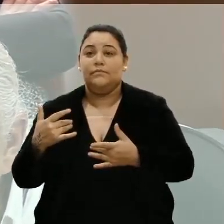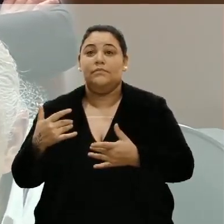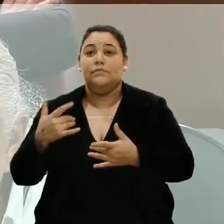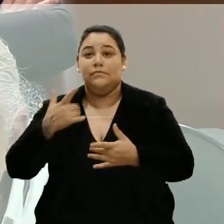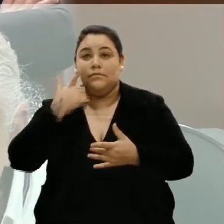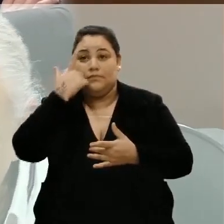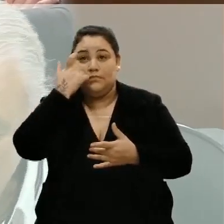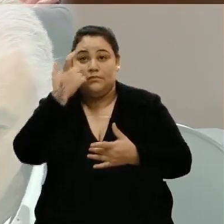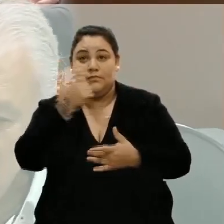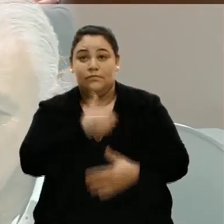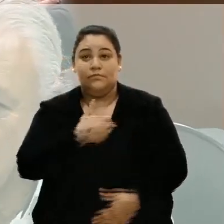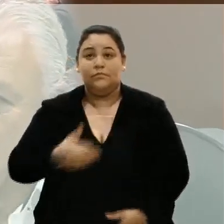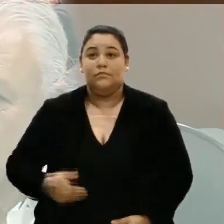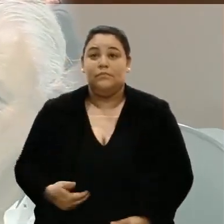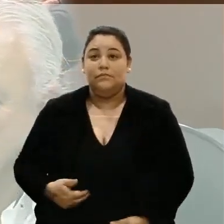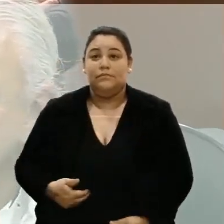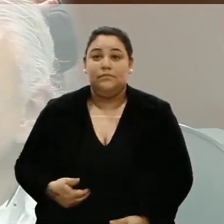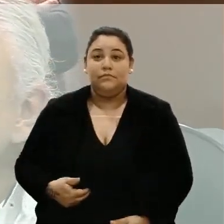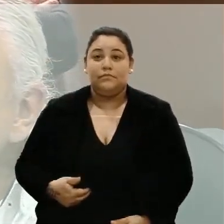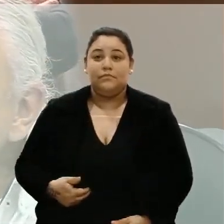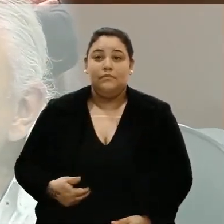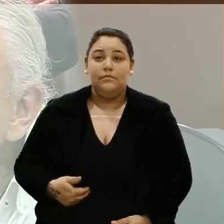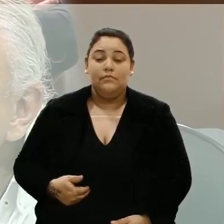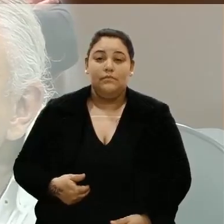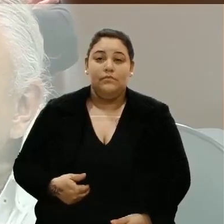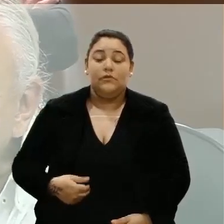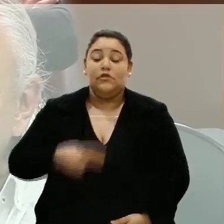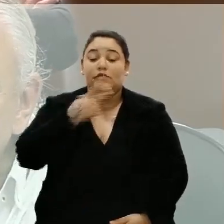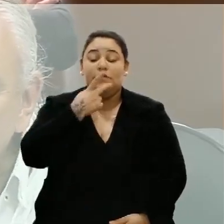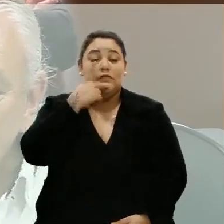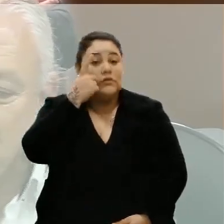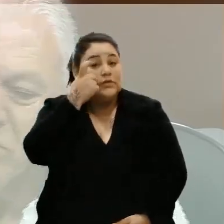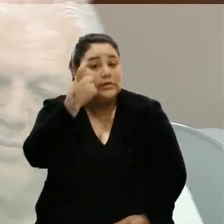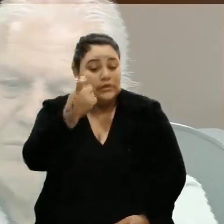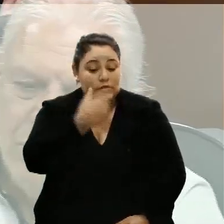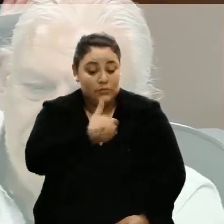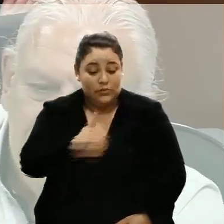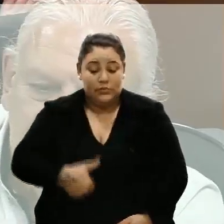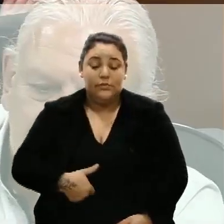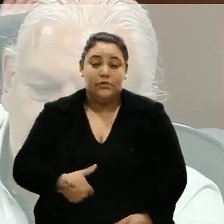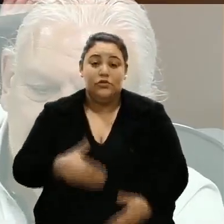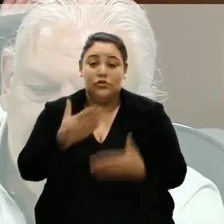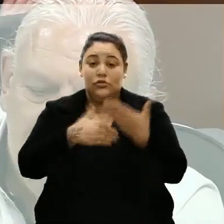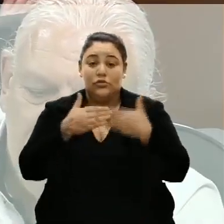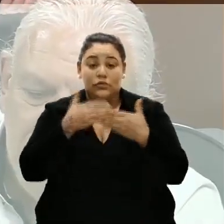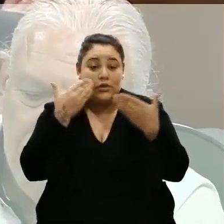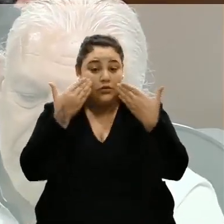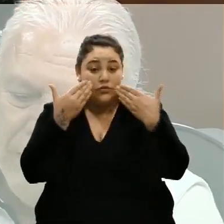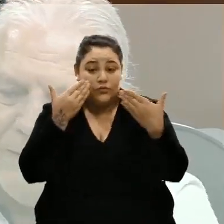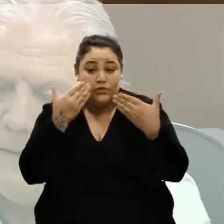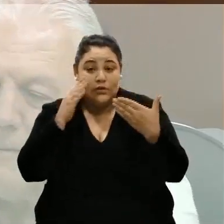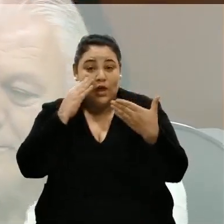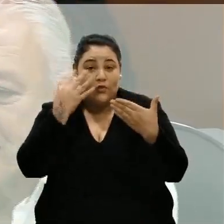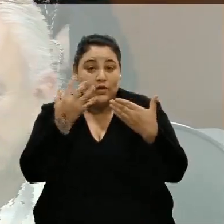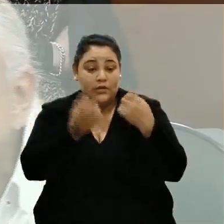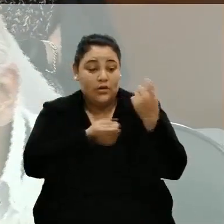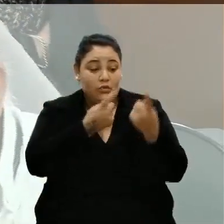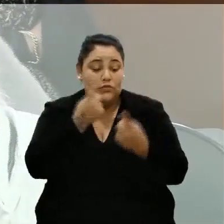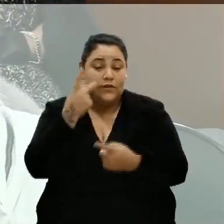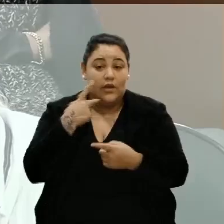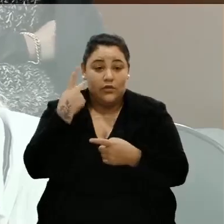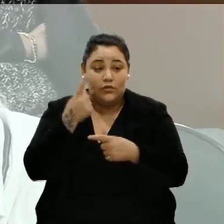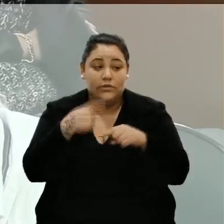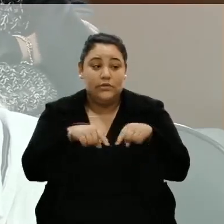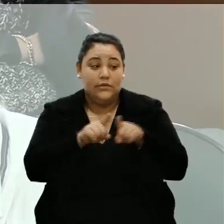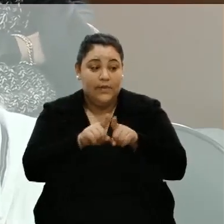público. O que eu quero falar que é do interesse público e das dúvidas que surgiram por alguns vereadores e vereadoras.